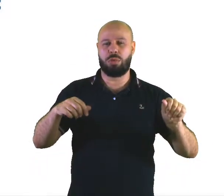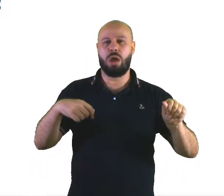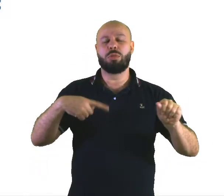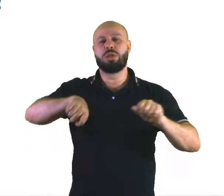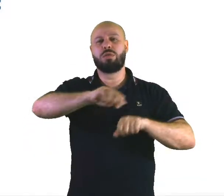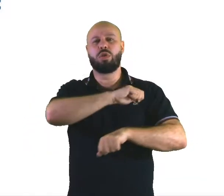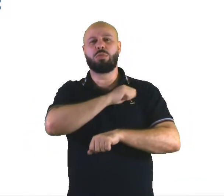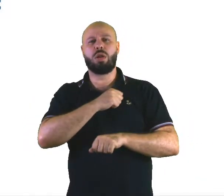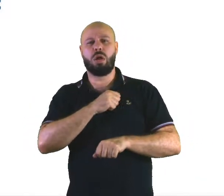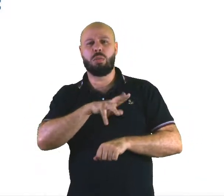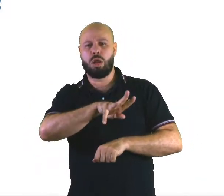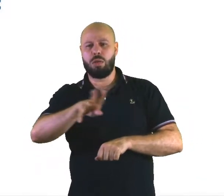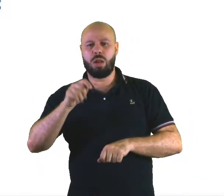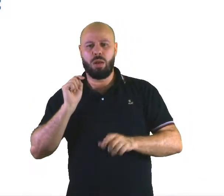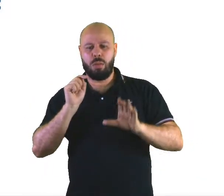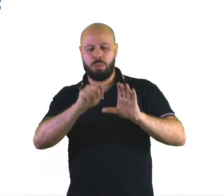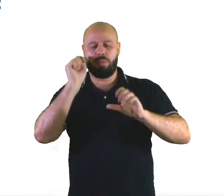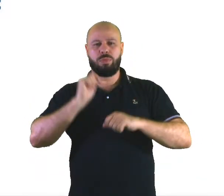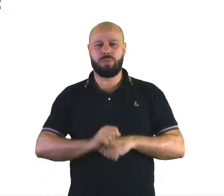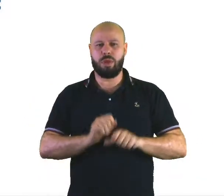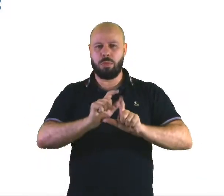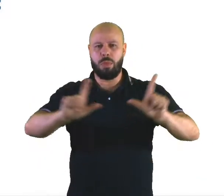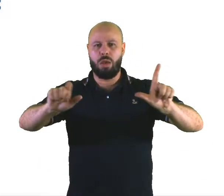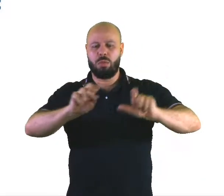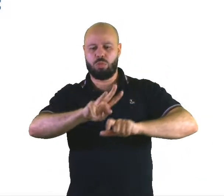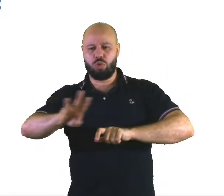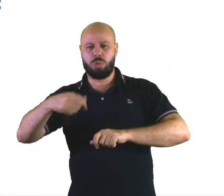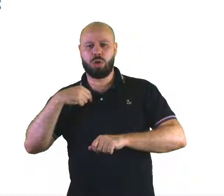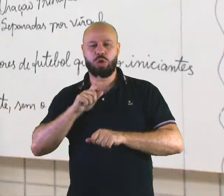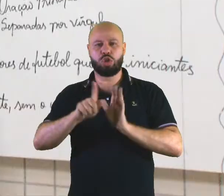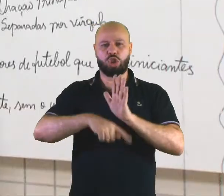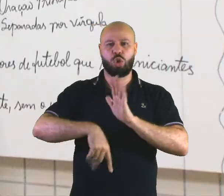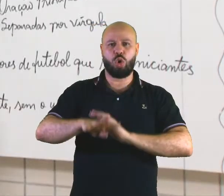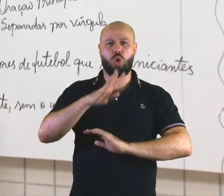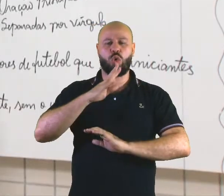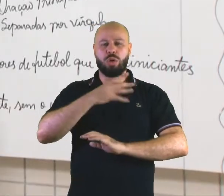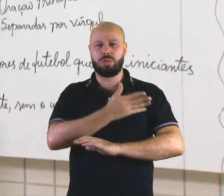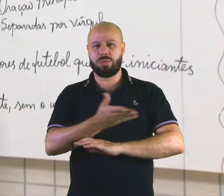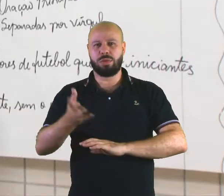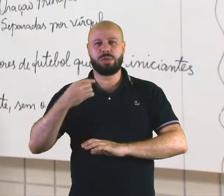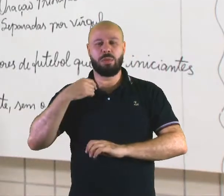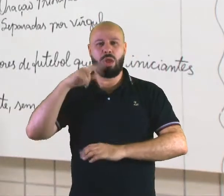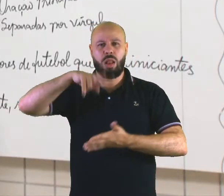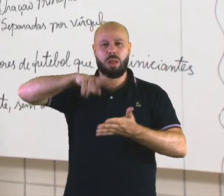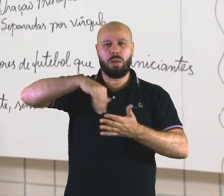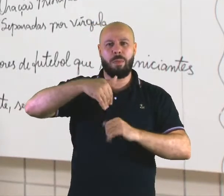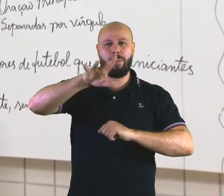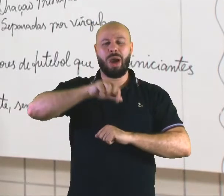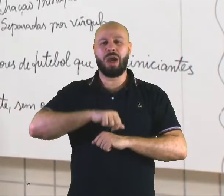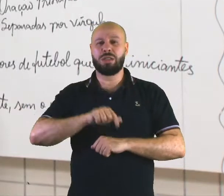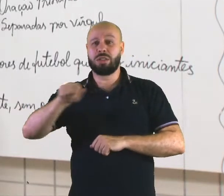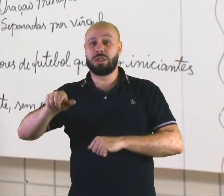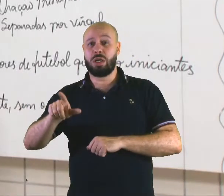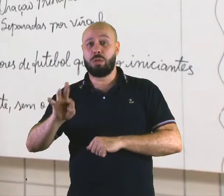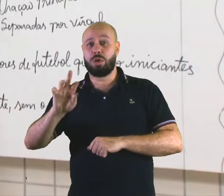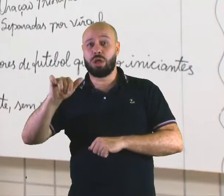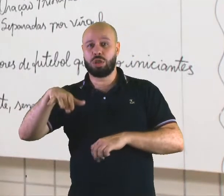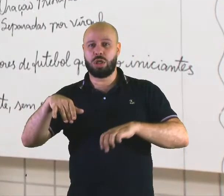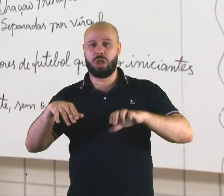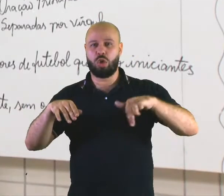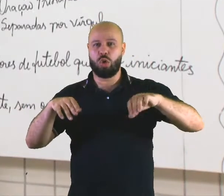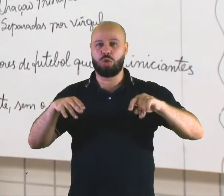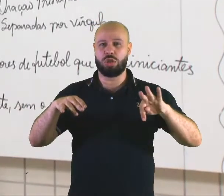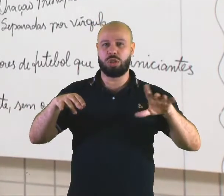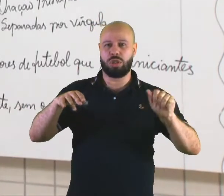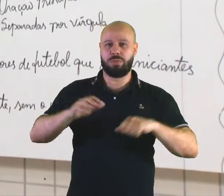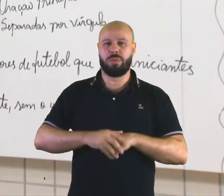acessarem esse link para vocês conhecerem mais sobre o gênero e ler mais sobre reportagem, sobre notícias, tá?